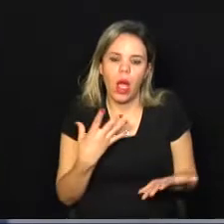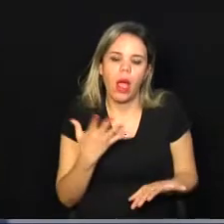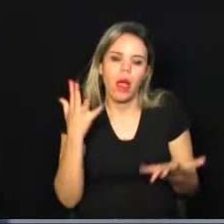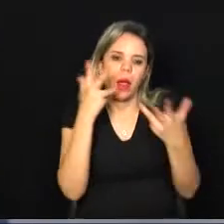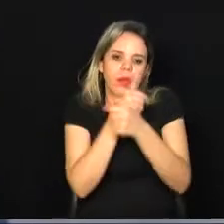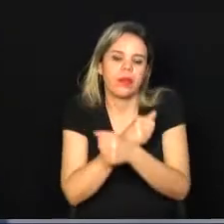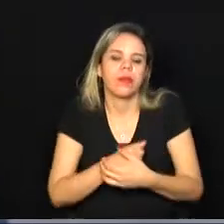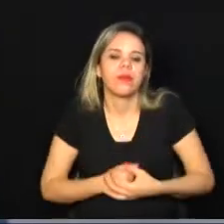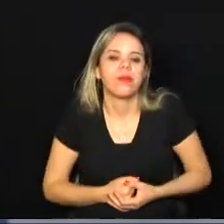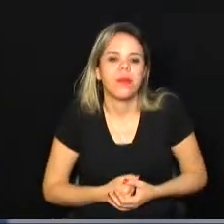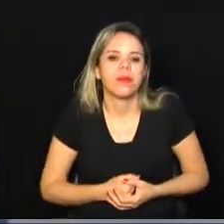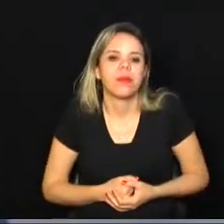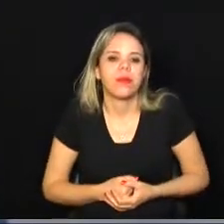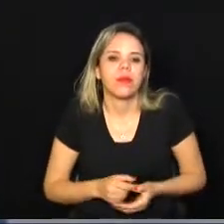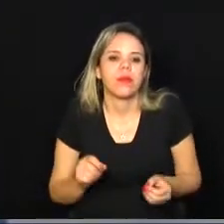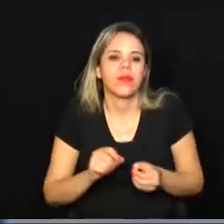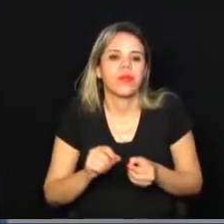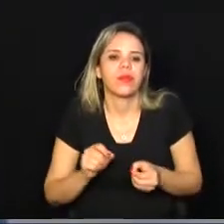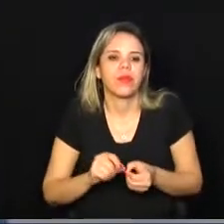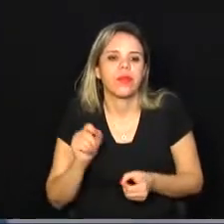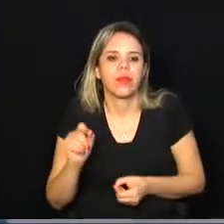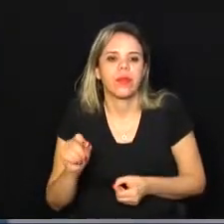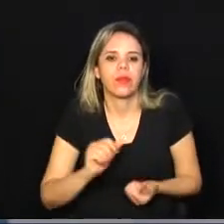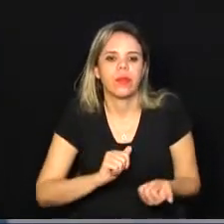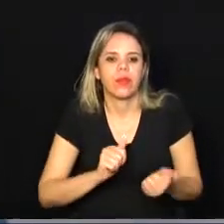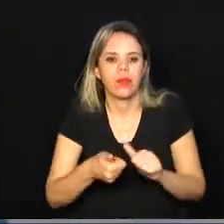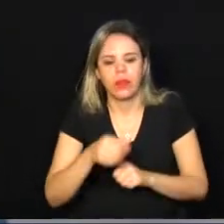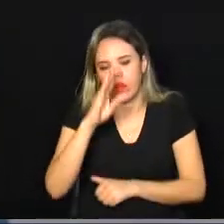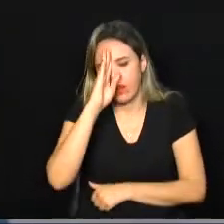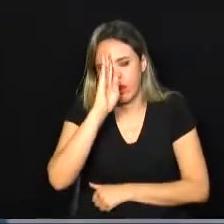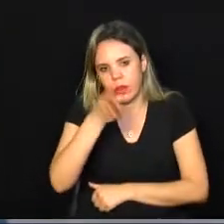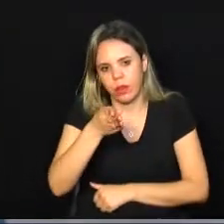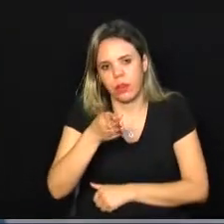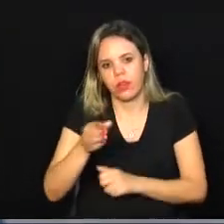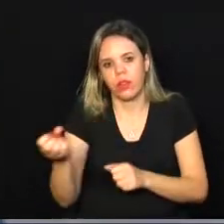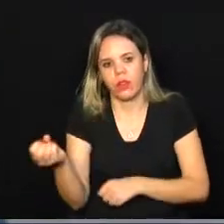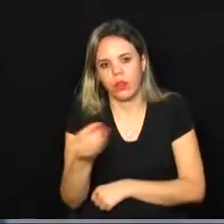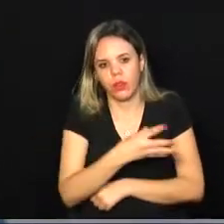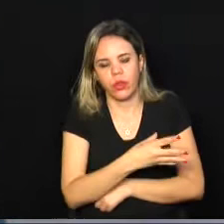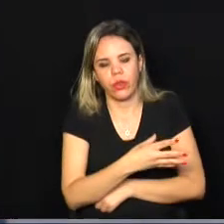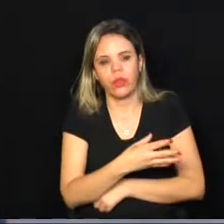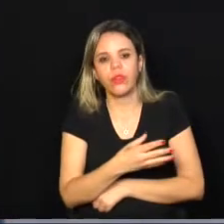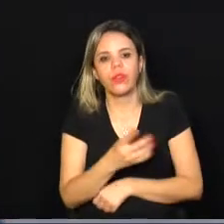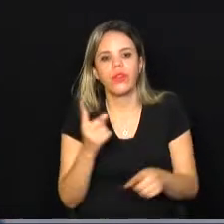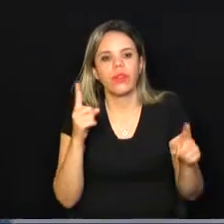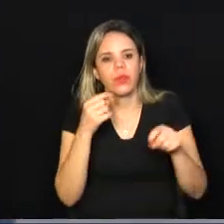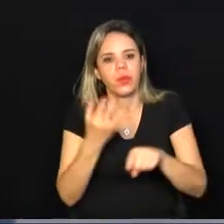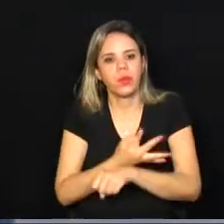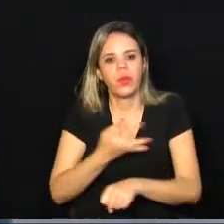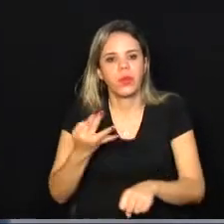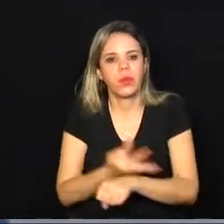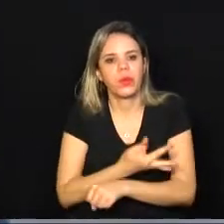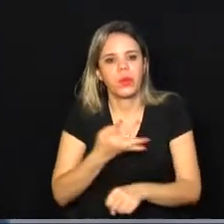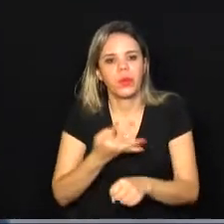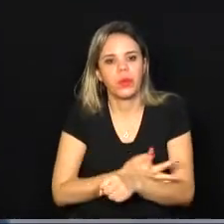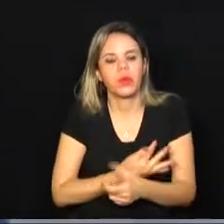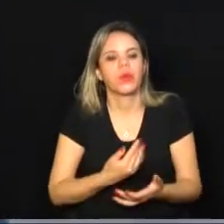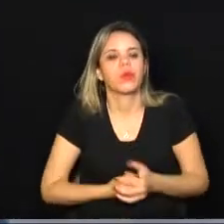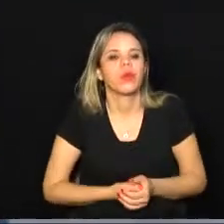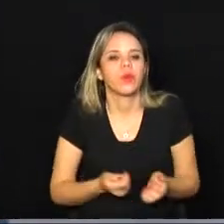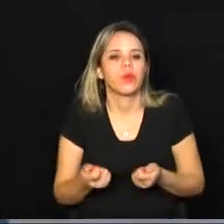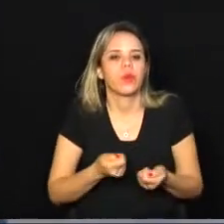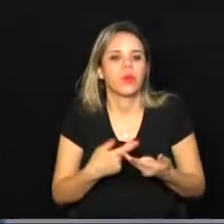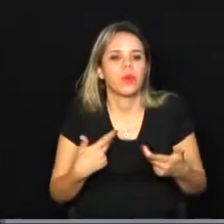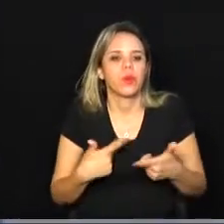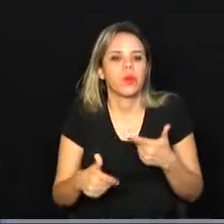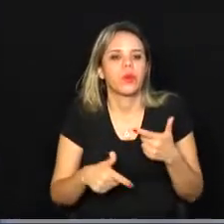bonitas. E isso faz com que os atletas, principalmente os mais novos, tenham muita dificuldade de lidar com as situações